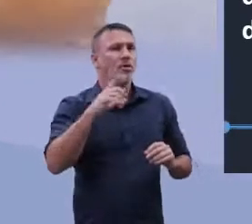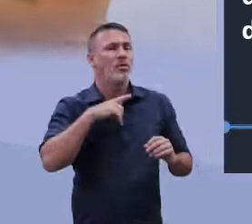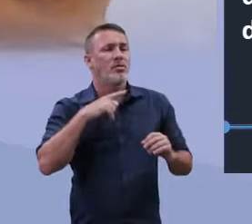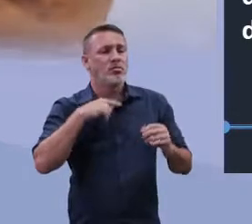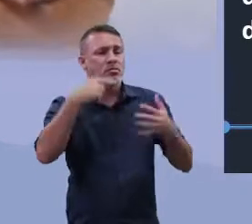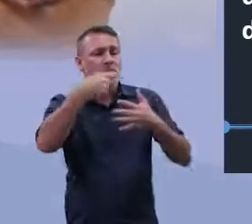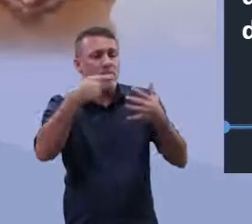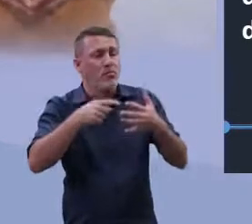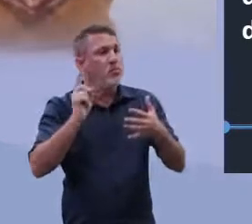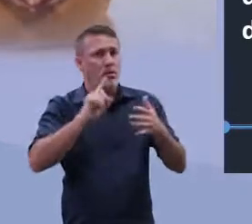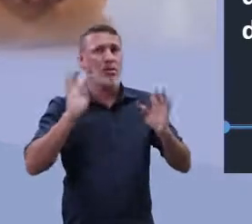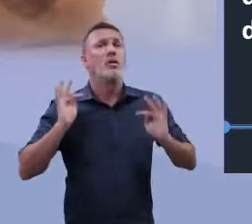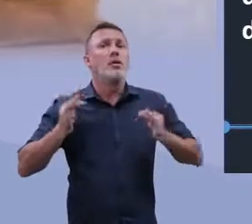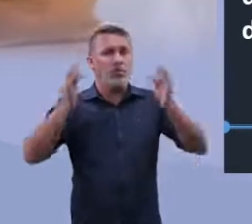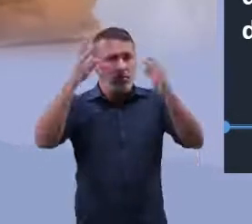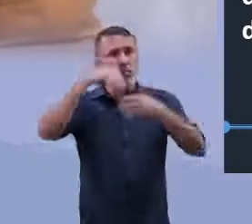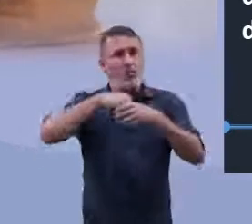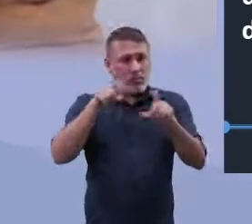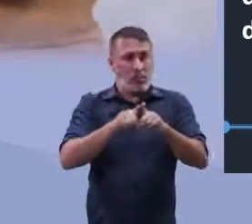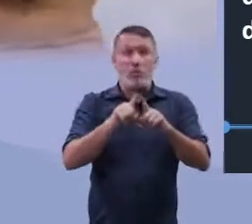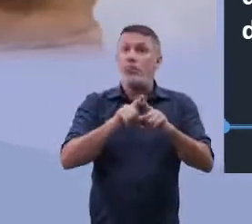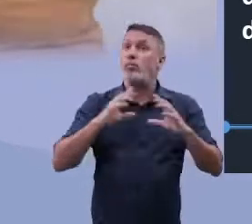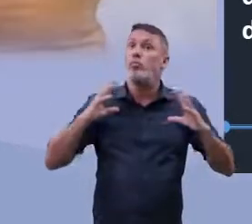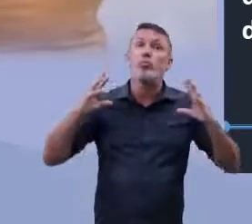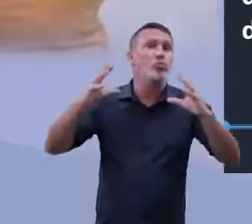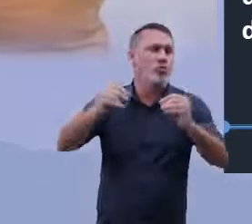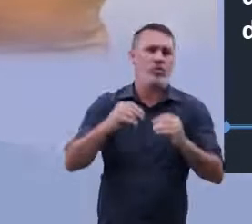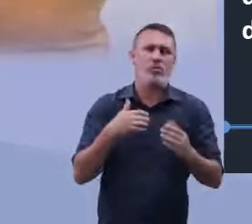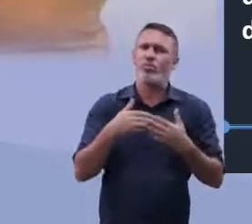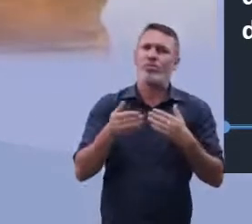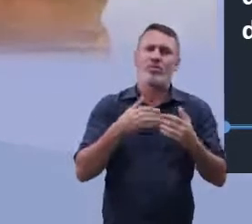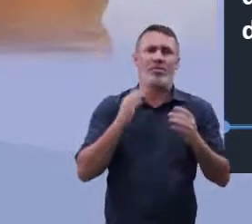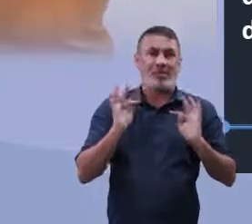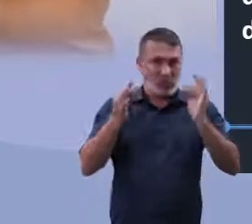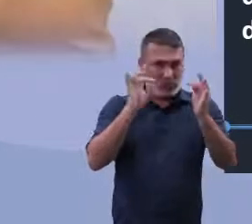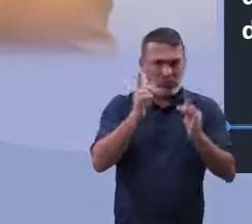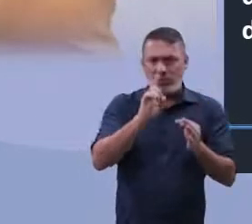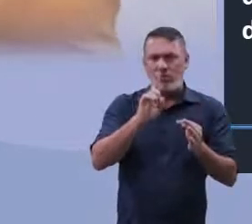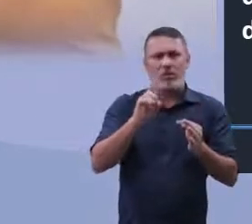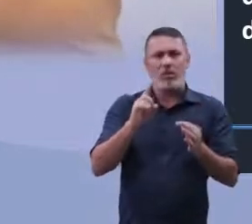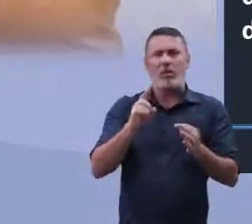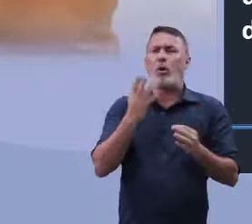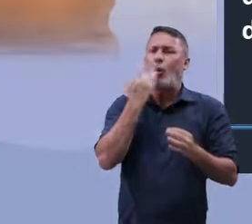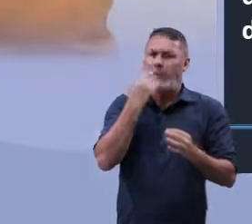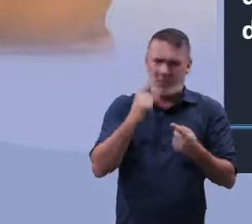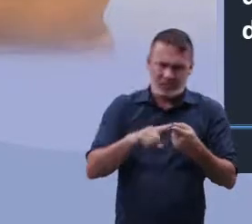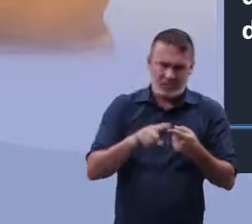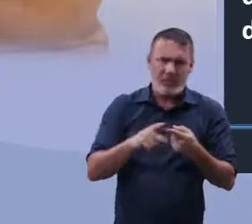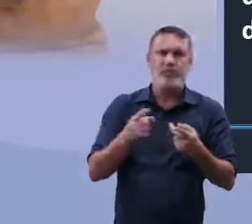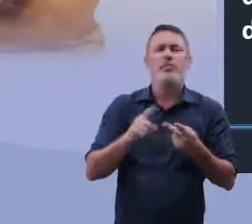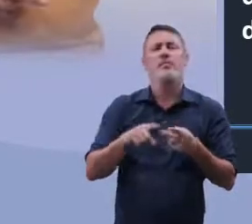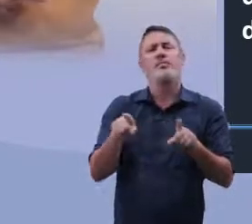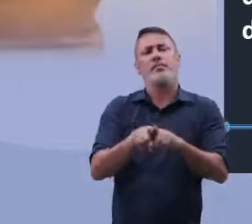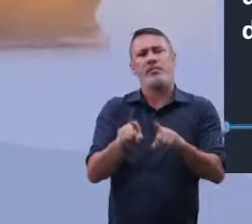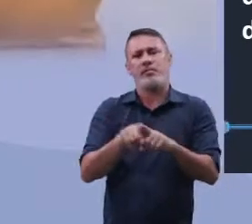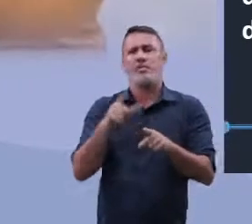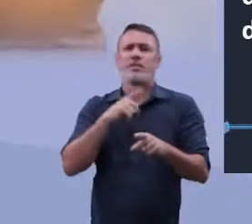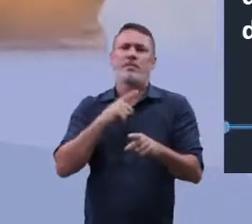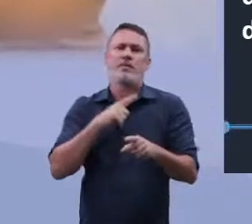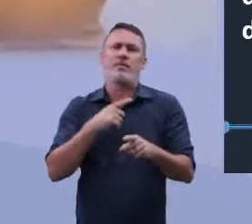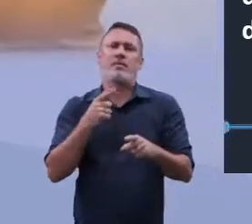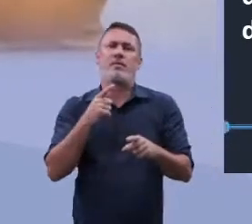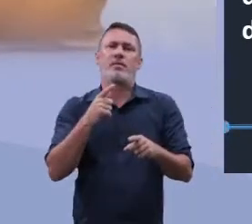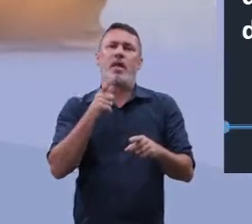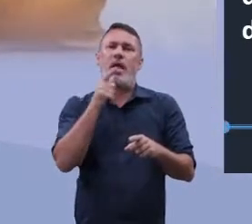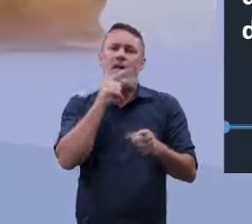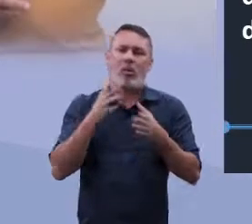apenas nas questões tecnológicas, mas em tudo. Quando nós falamos em consumismo, nós estamos falando em tudo, em alimentação, nós estamos falando de